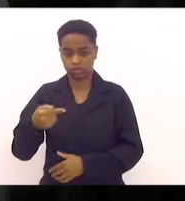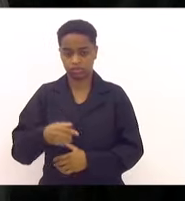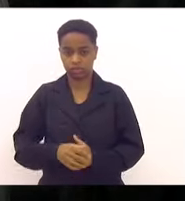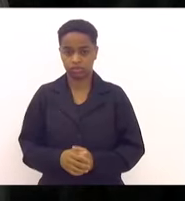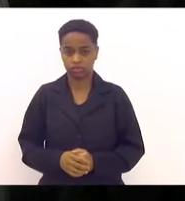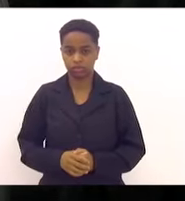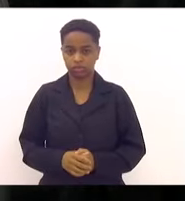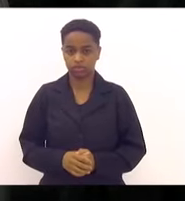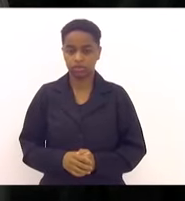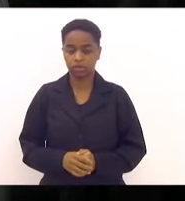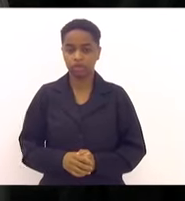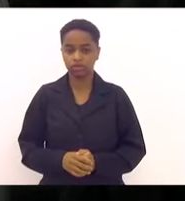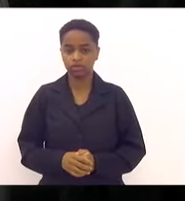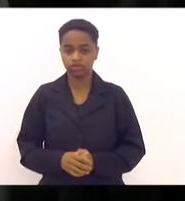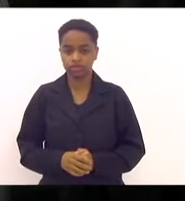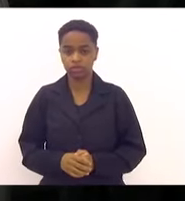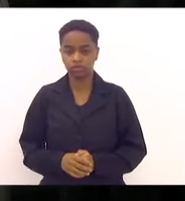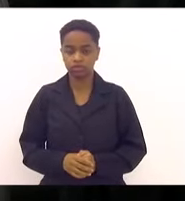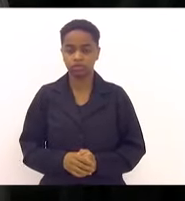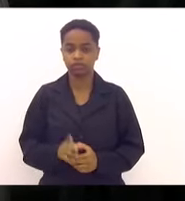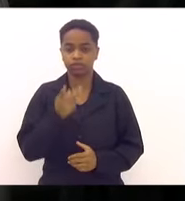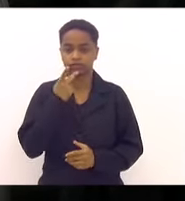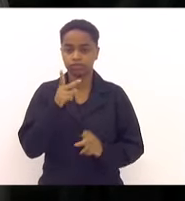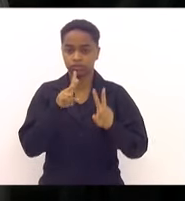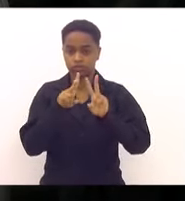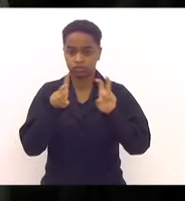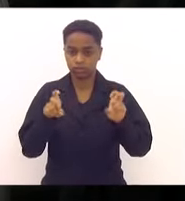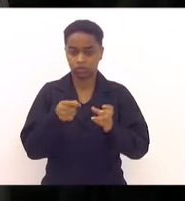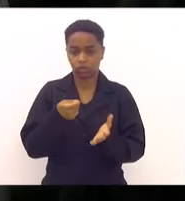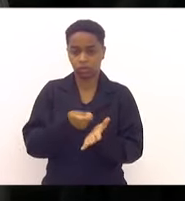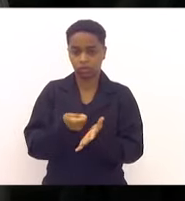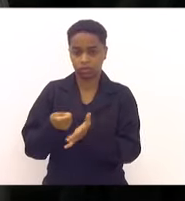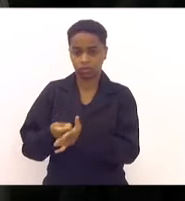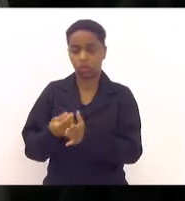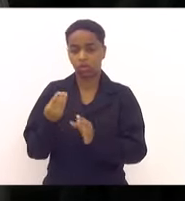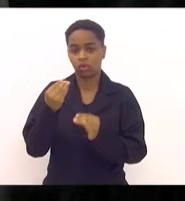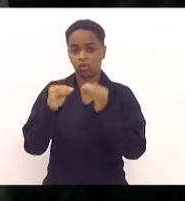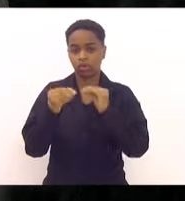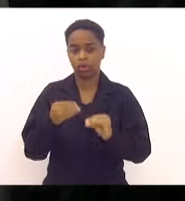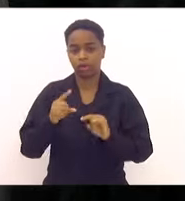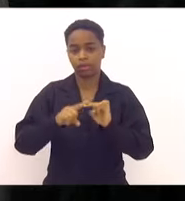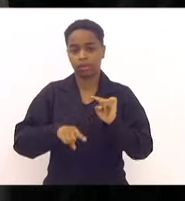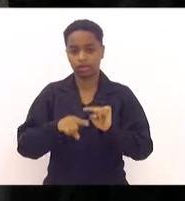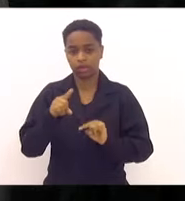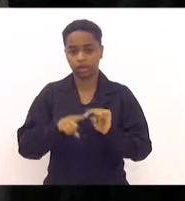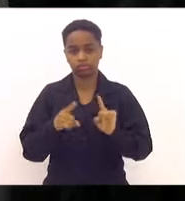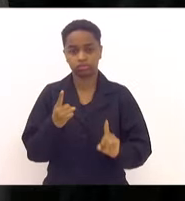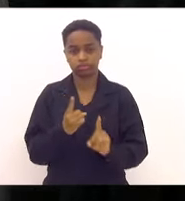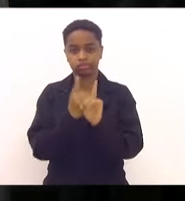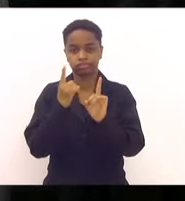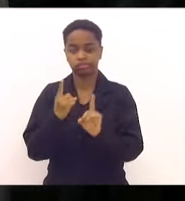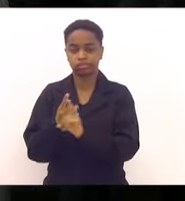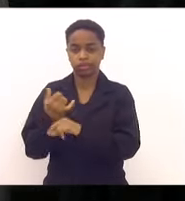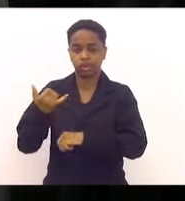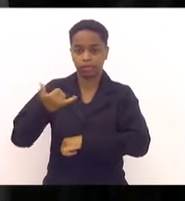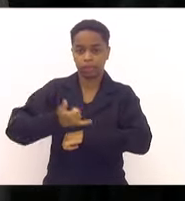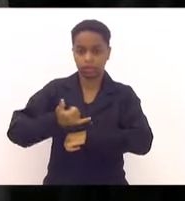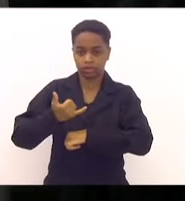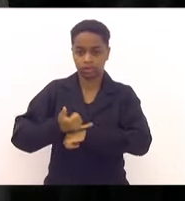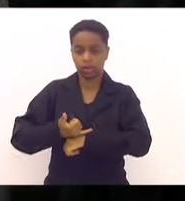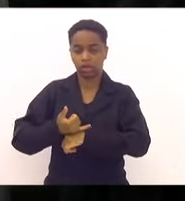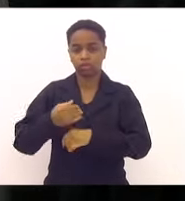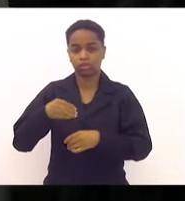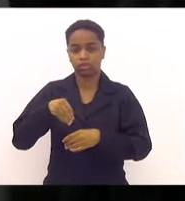1997, que dispõe sobre a obrigatoriedade de instalação de detectores de metais nas estações rodoviárias. Queria que fosse